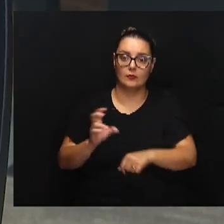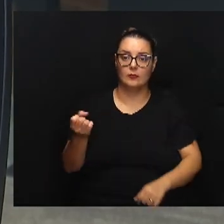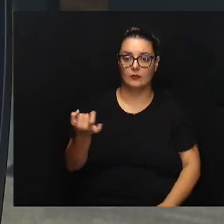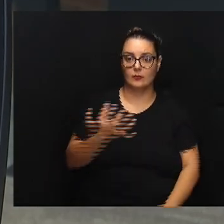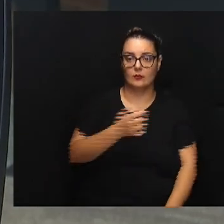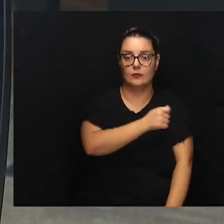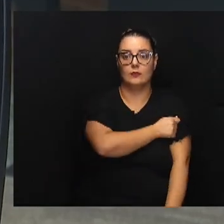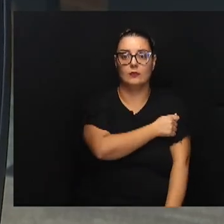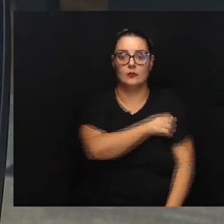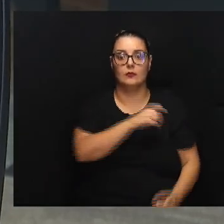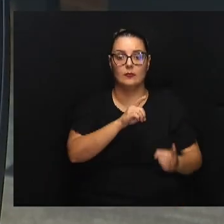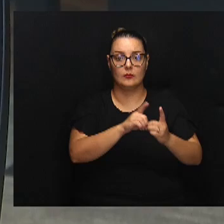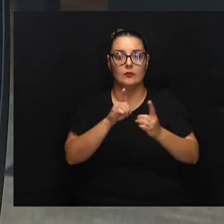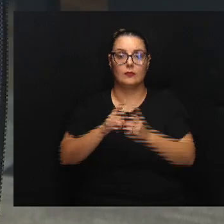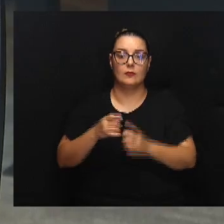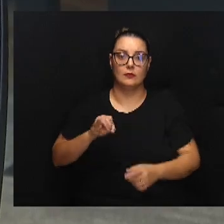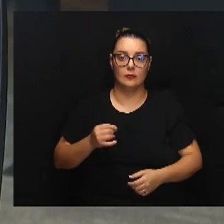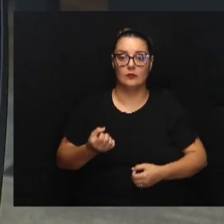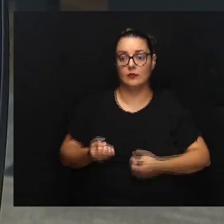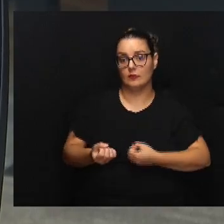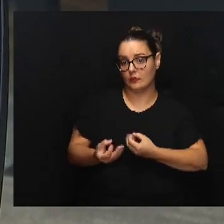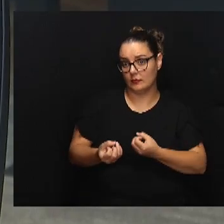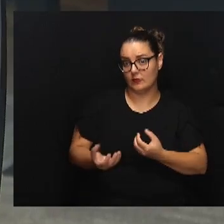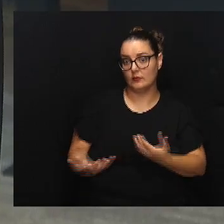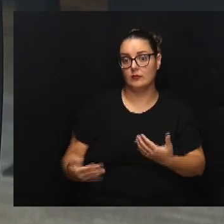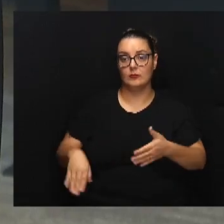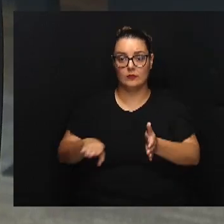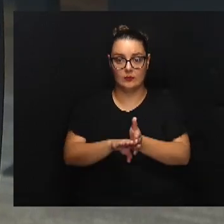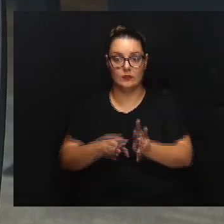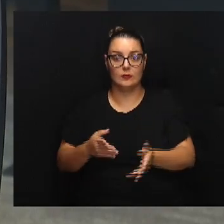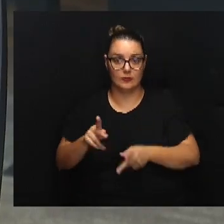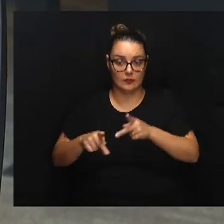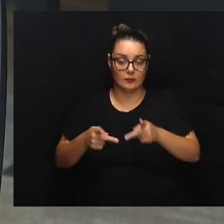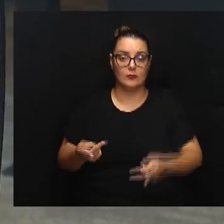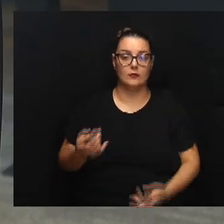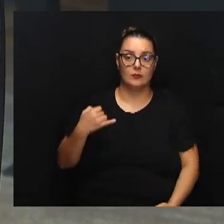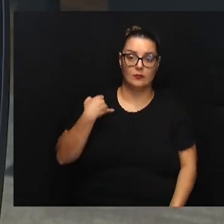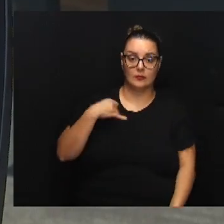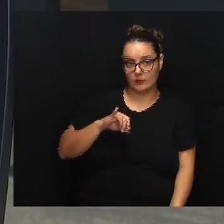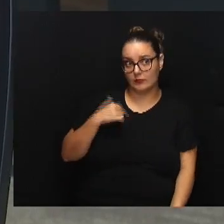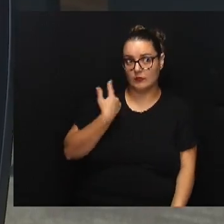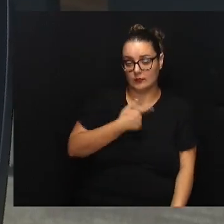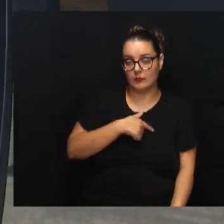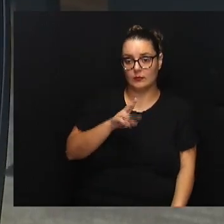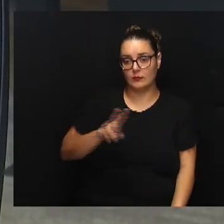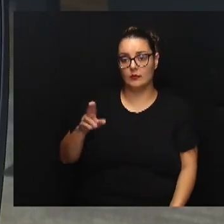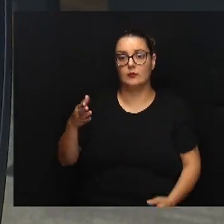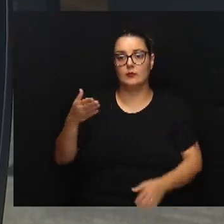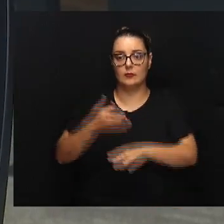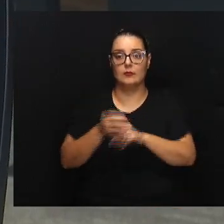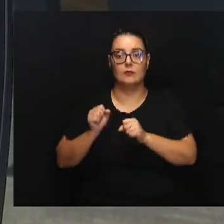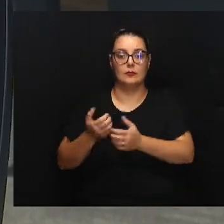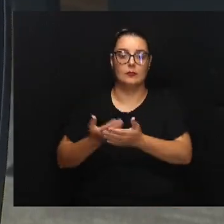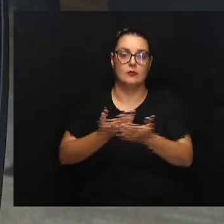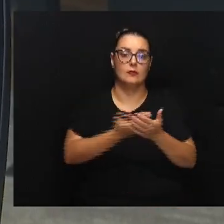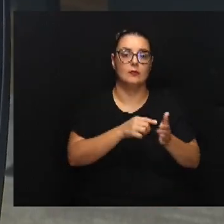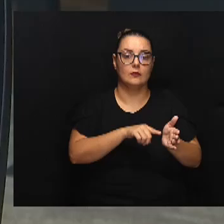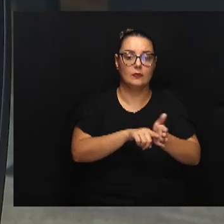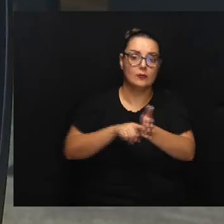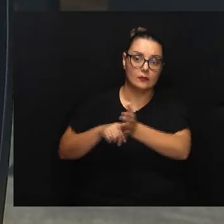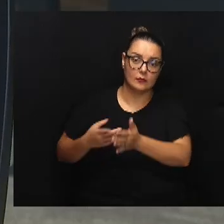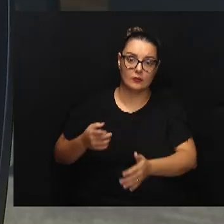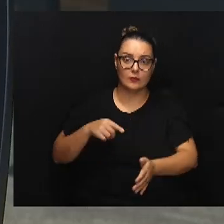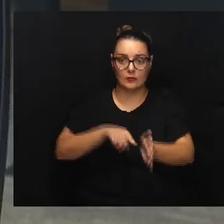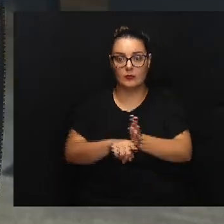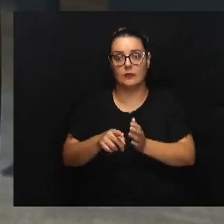alunos atendidos, se essas informações virão a público e se a gente, da universidade, vamos poder acessar, estudar esses dados. A minha